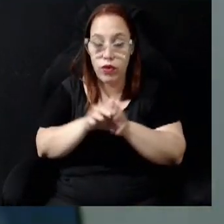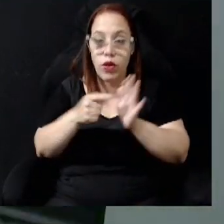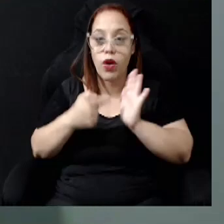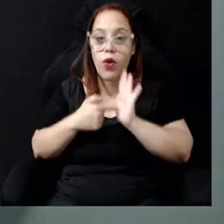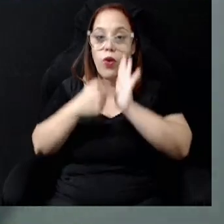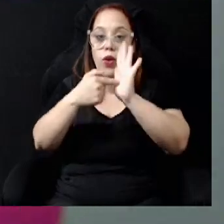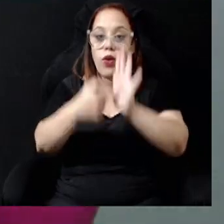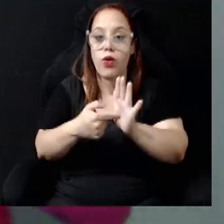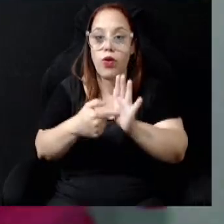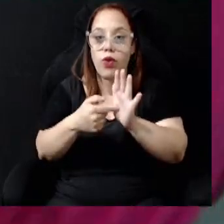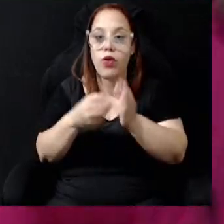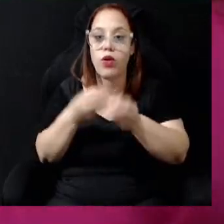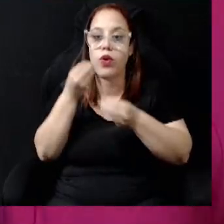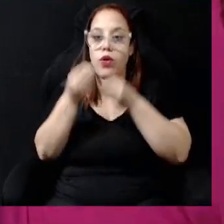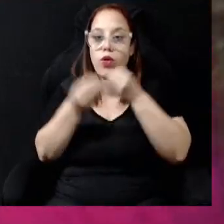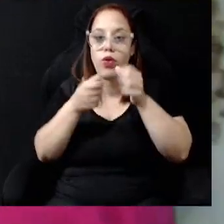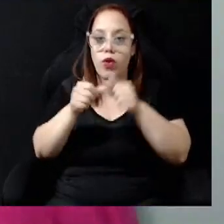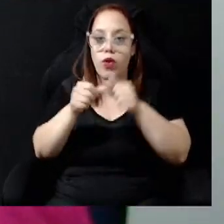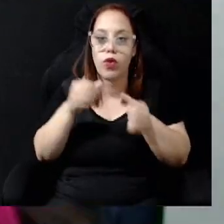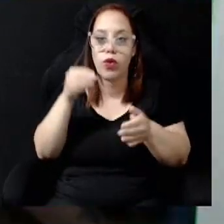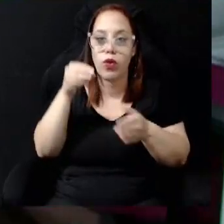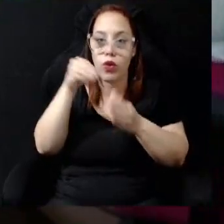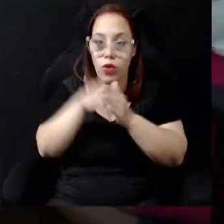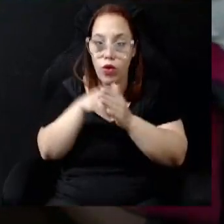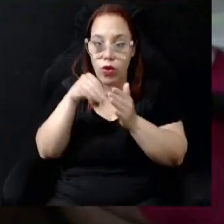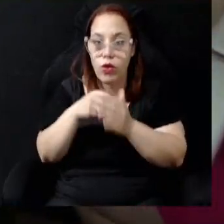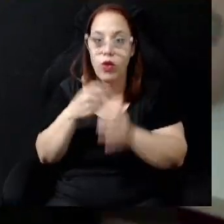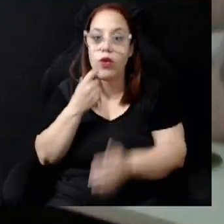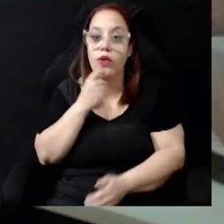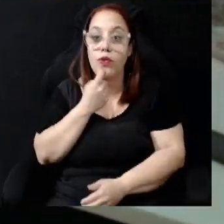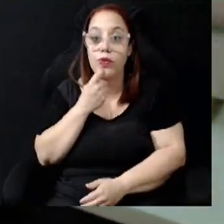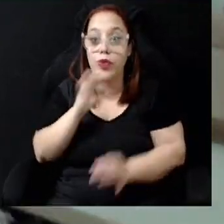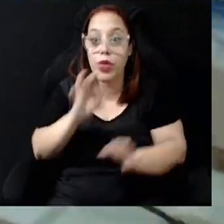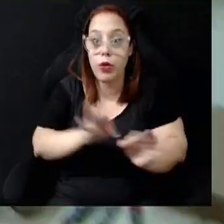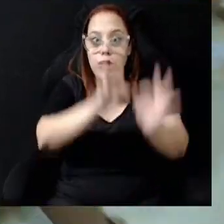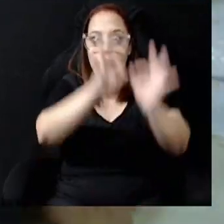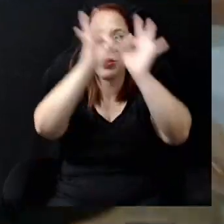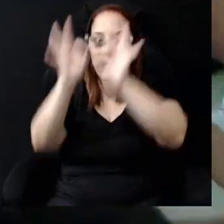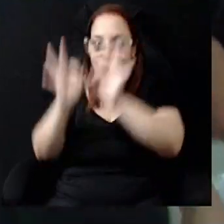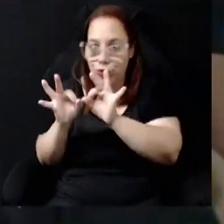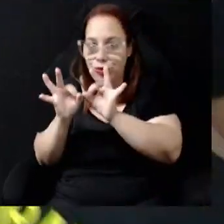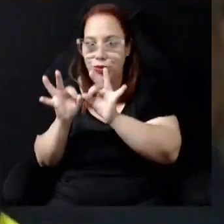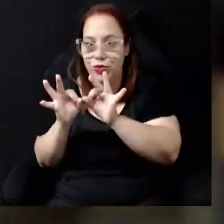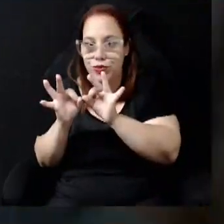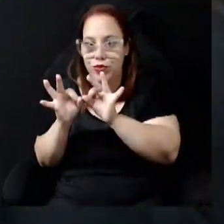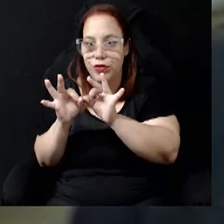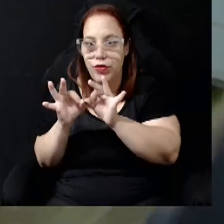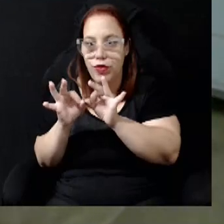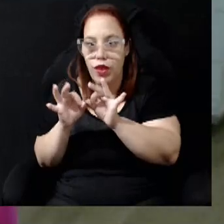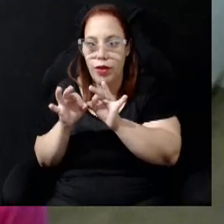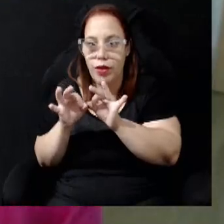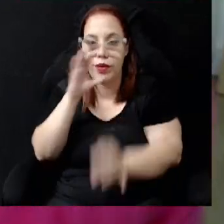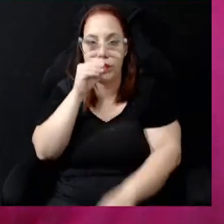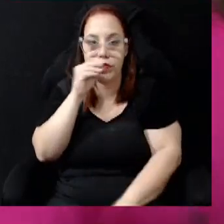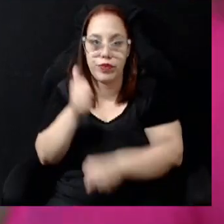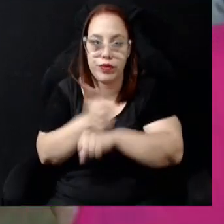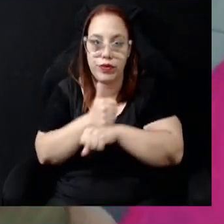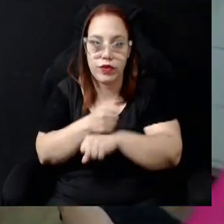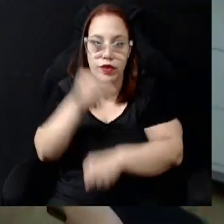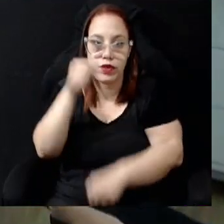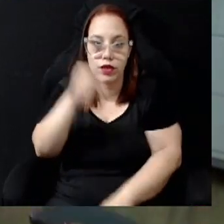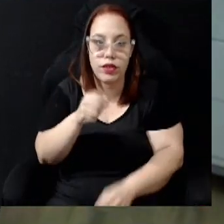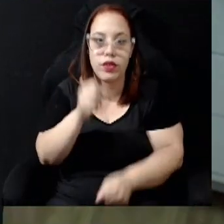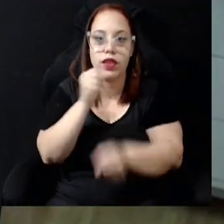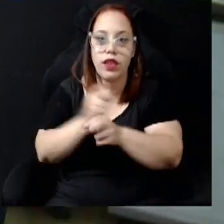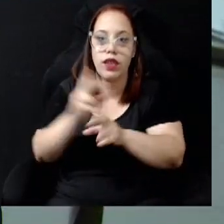mostrar os primeiros votos aqui de Campinas sendo transmitidos pelos profissionais que estão aqui aguardando a